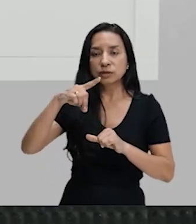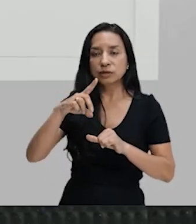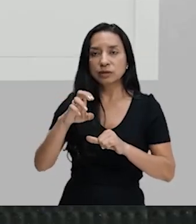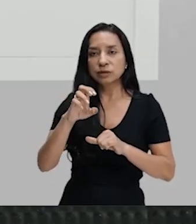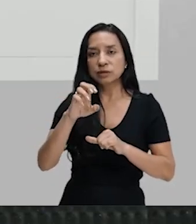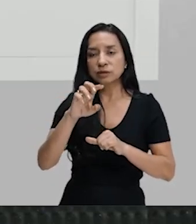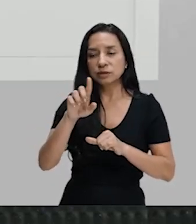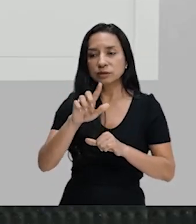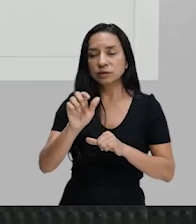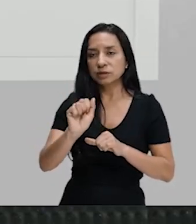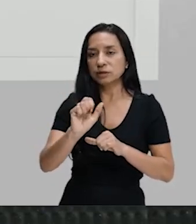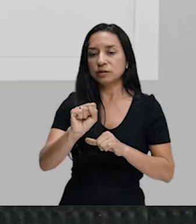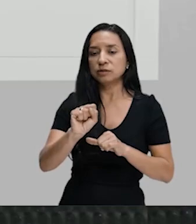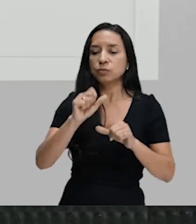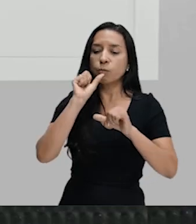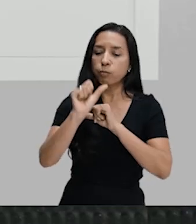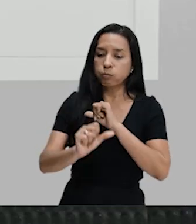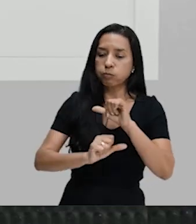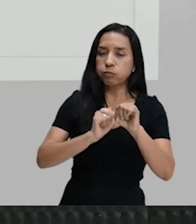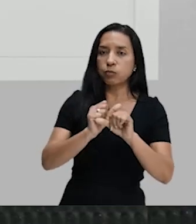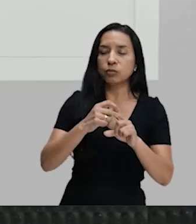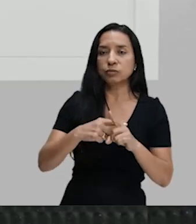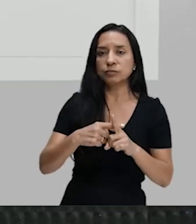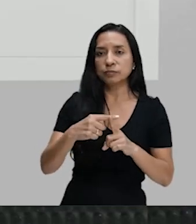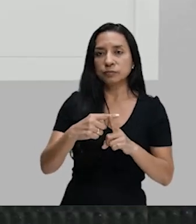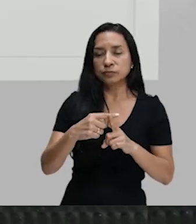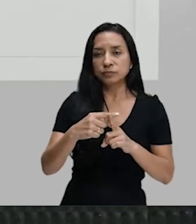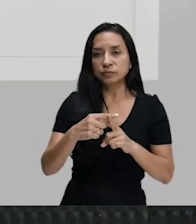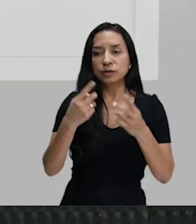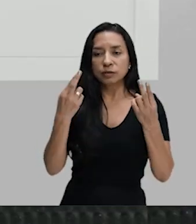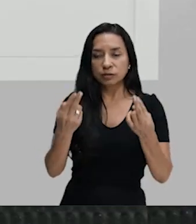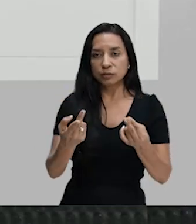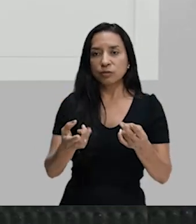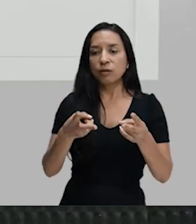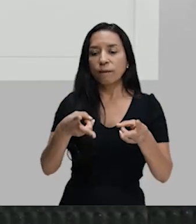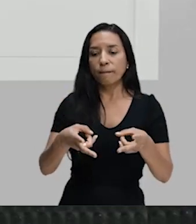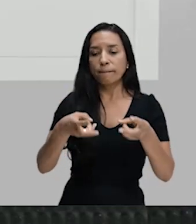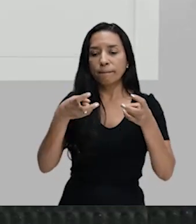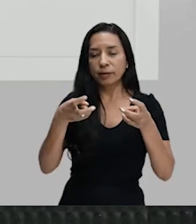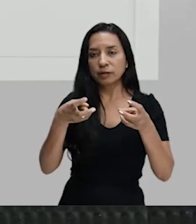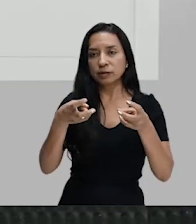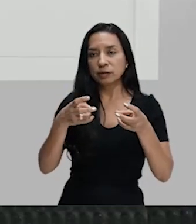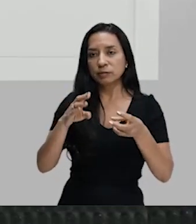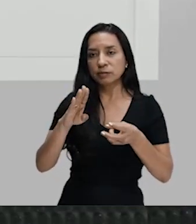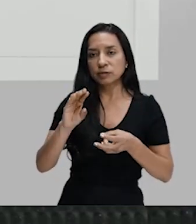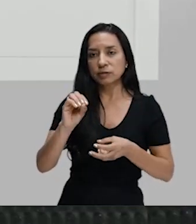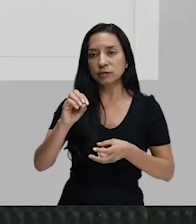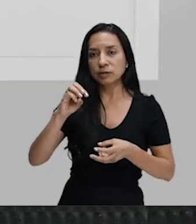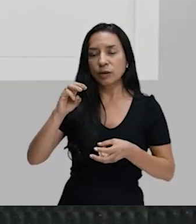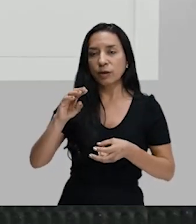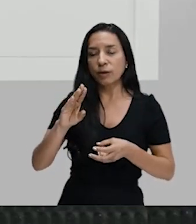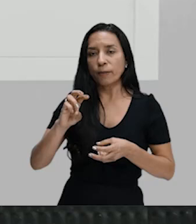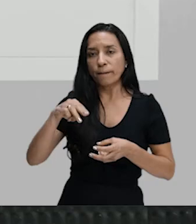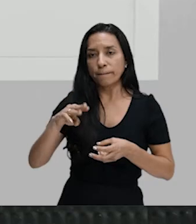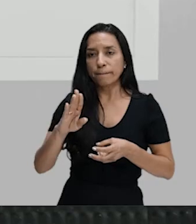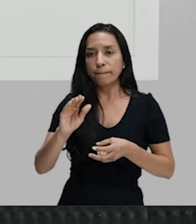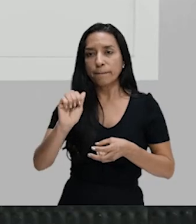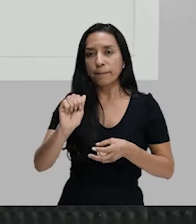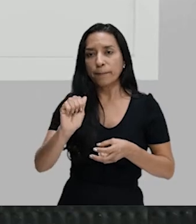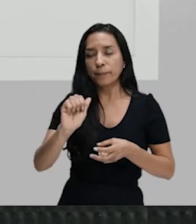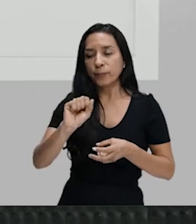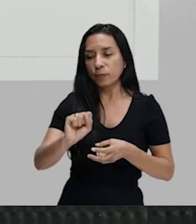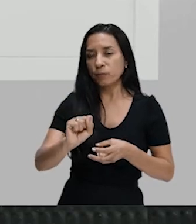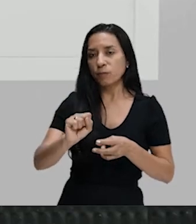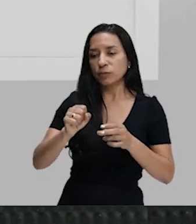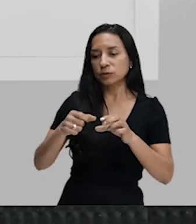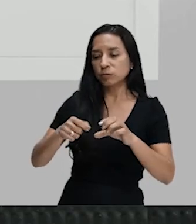uma mudança de temperatura, certo? A mesma coisa a gente percebe nas bombas, né? Naquelas bombas de encher pneu de bicicleta ou de